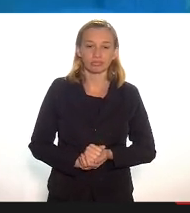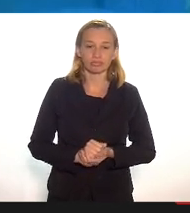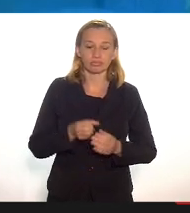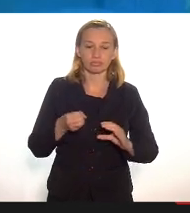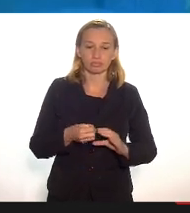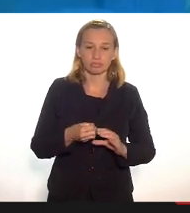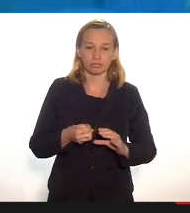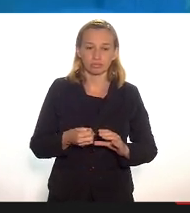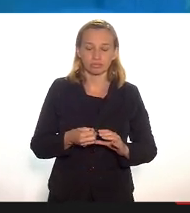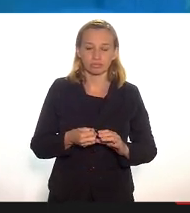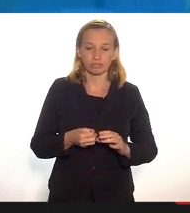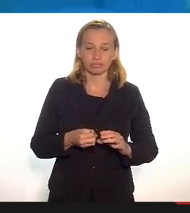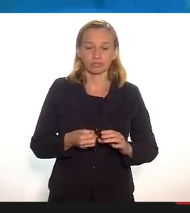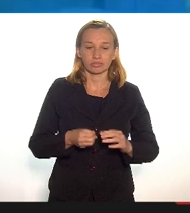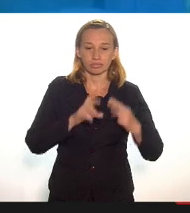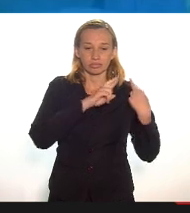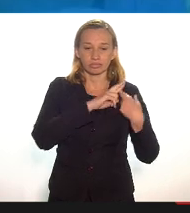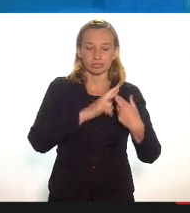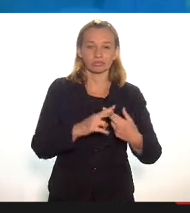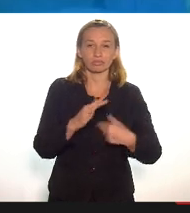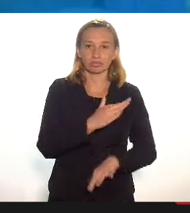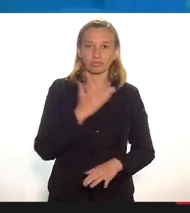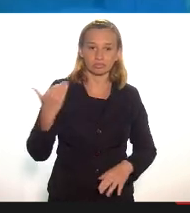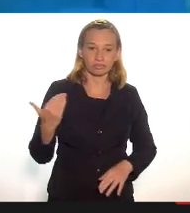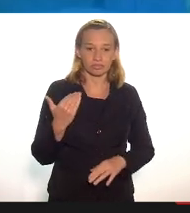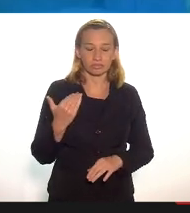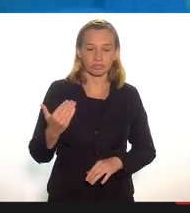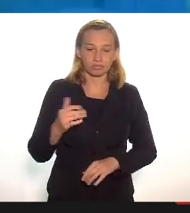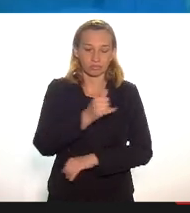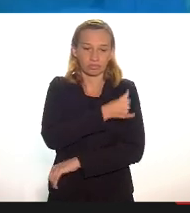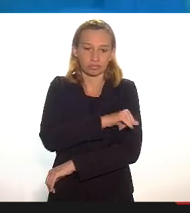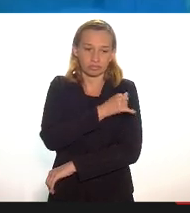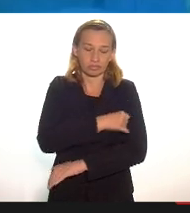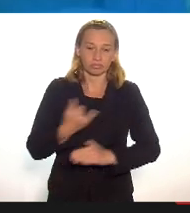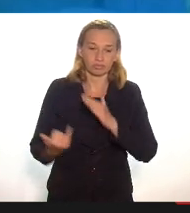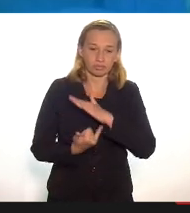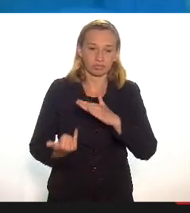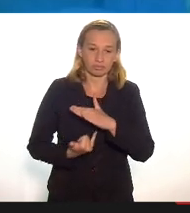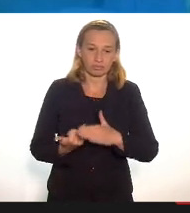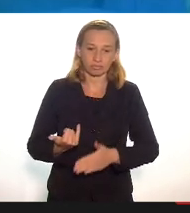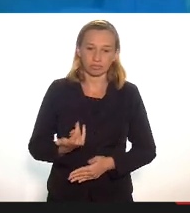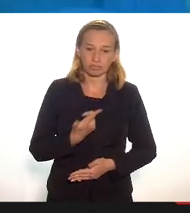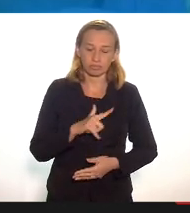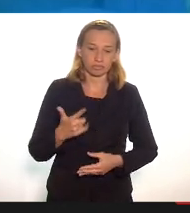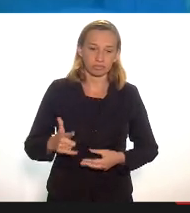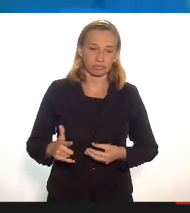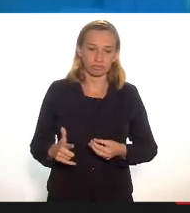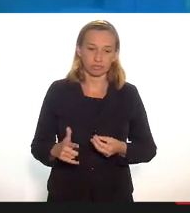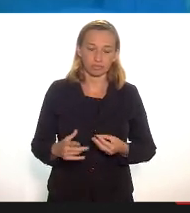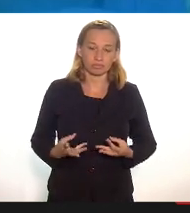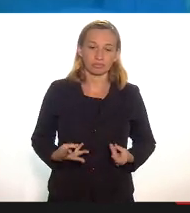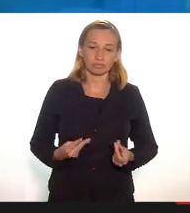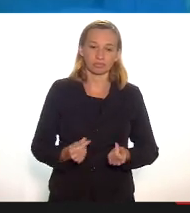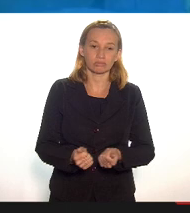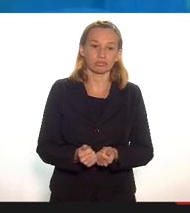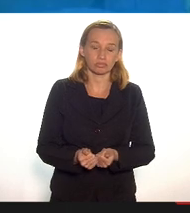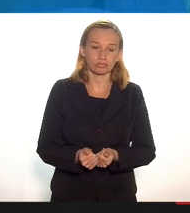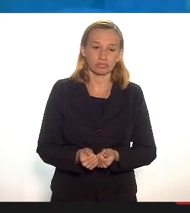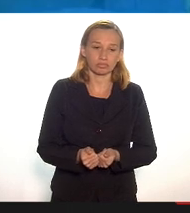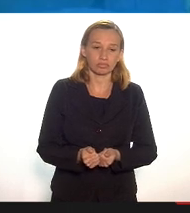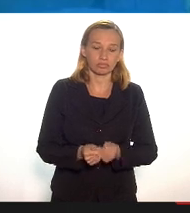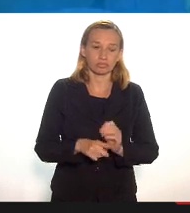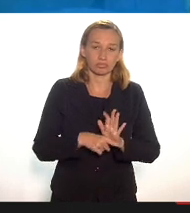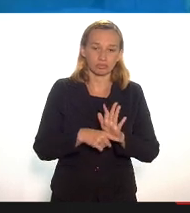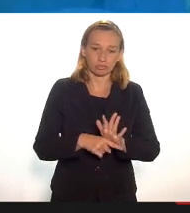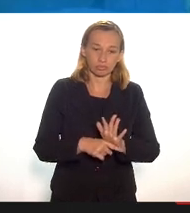caracterizar a responsabilidade pelas mortes no Rio de Janeiro, pela instituição que não tem a menor boa vontade, a menor sensibilidade de abrir os leitos que estão lá